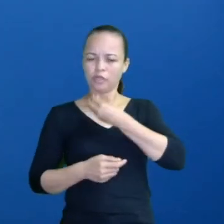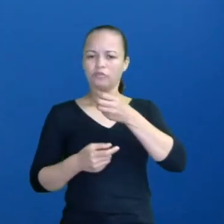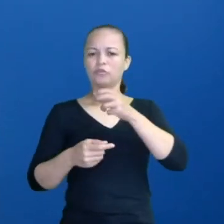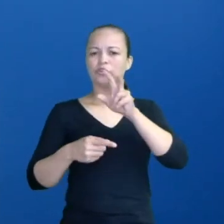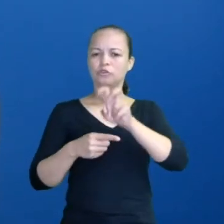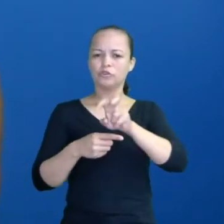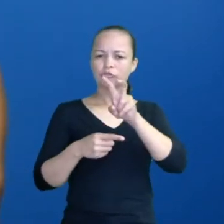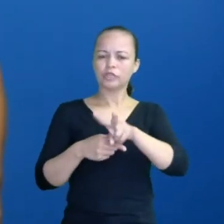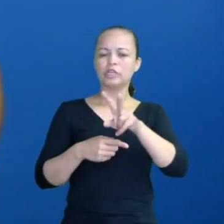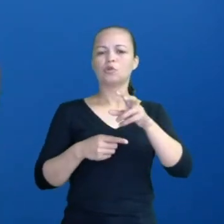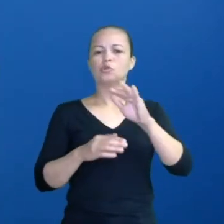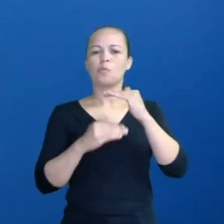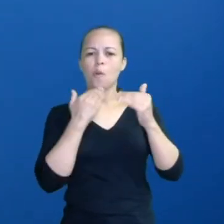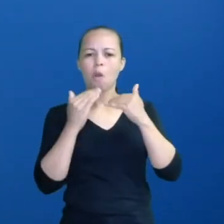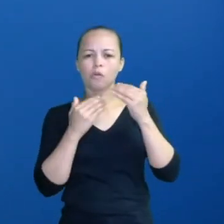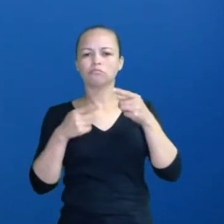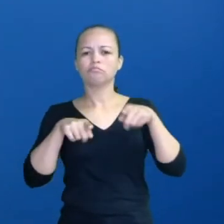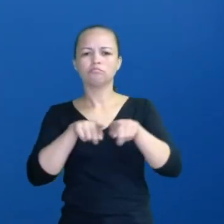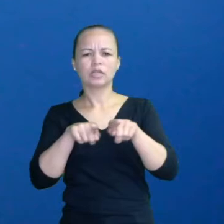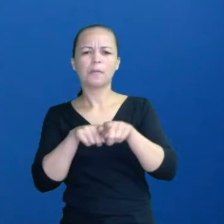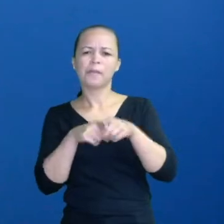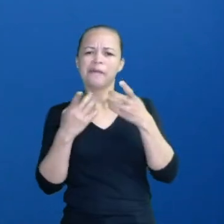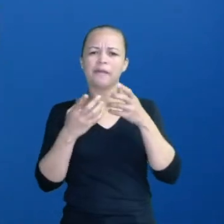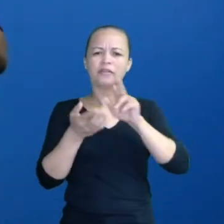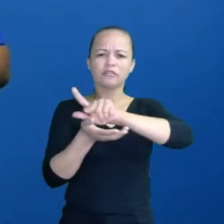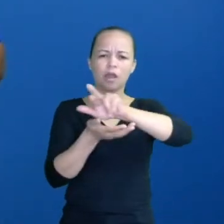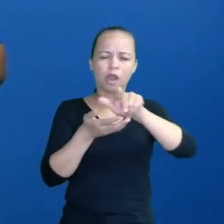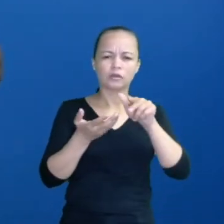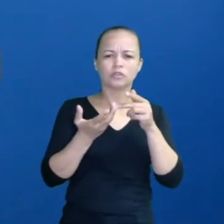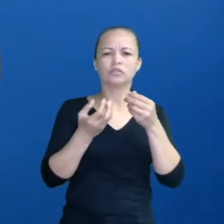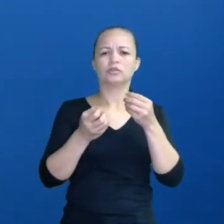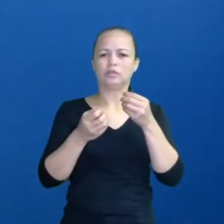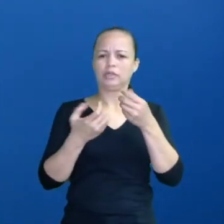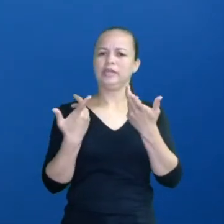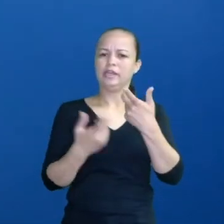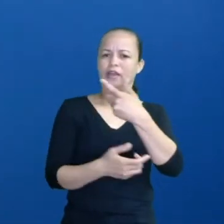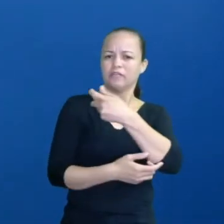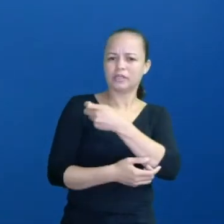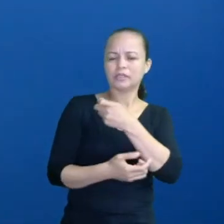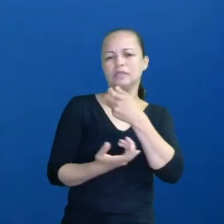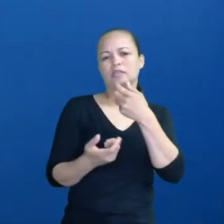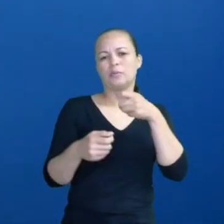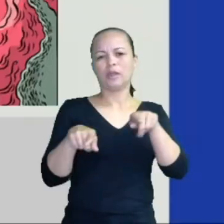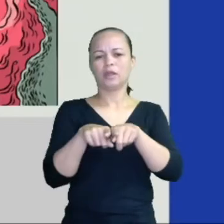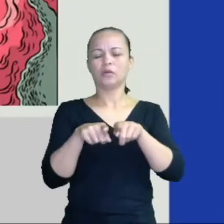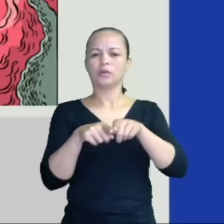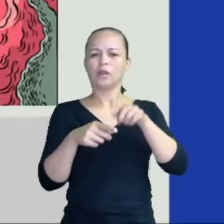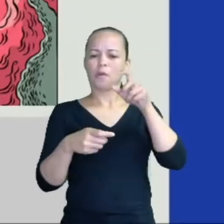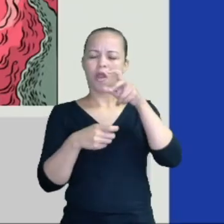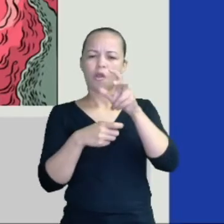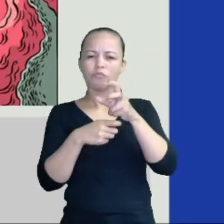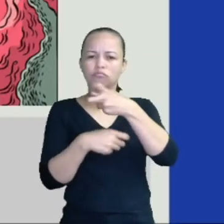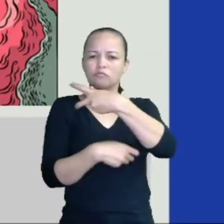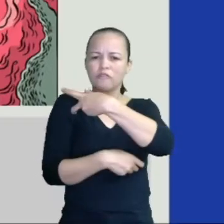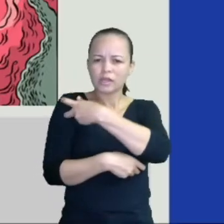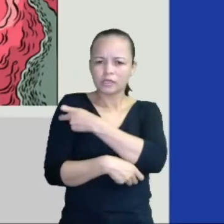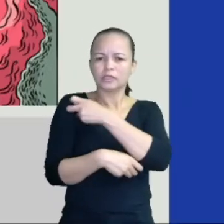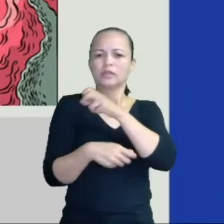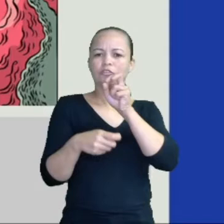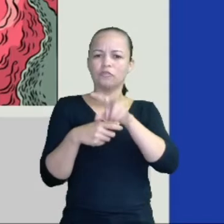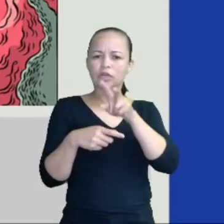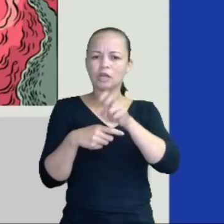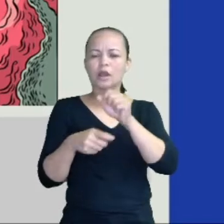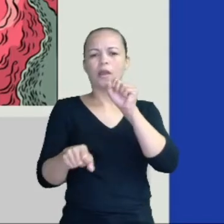mortos, isso mesmo, e essas vacinas servem para combater os vírus, doenças virais. Vejam que legal. Vamos lá, nos